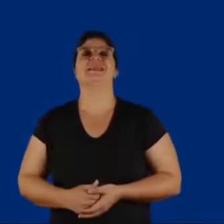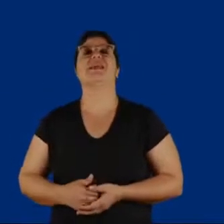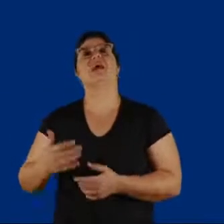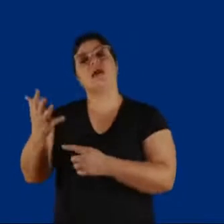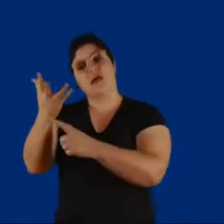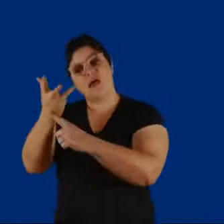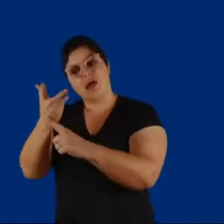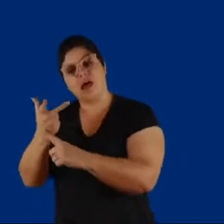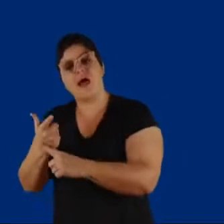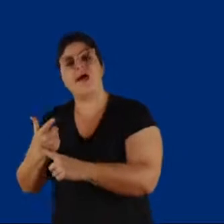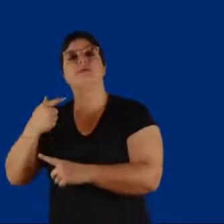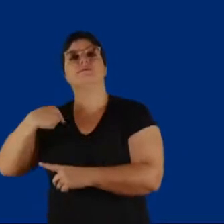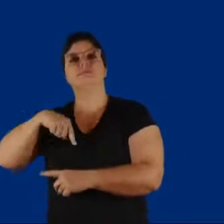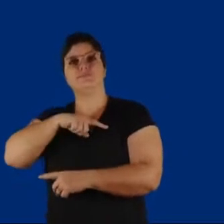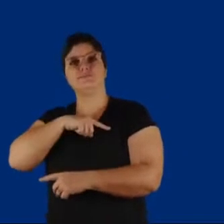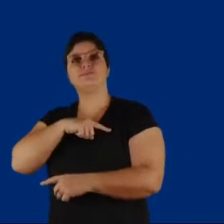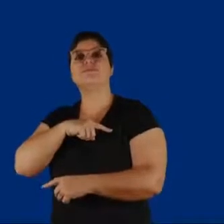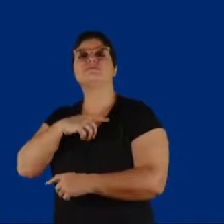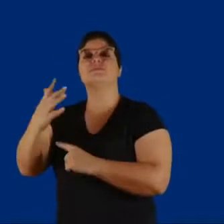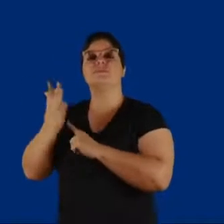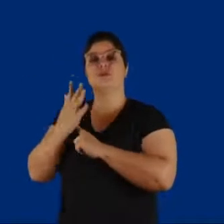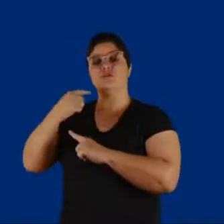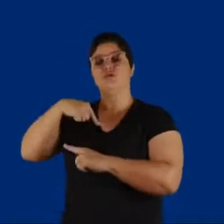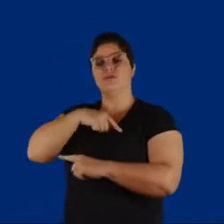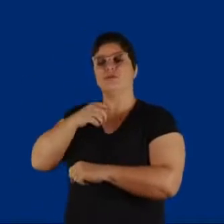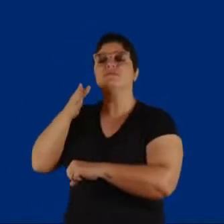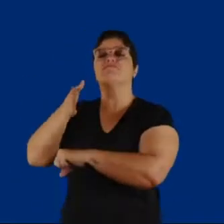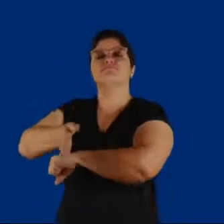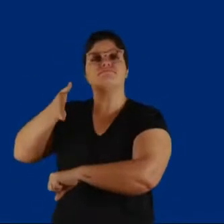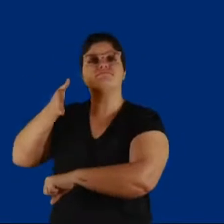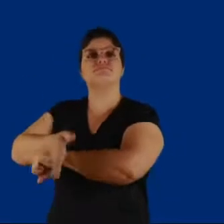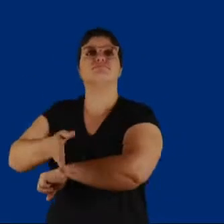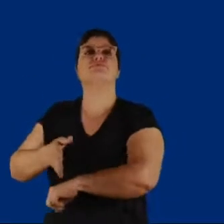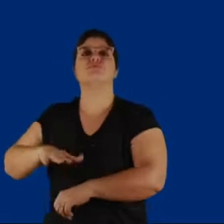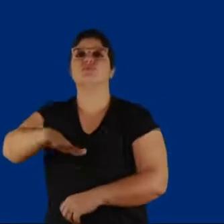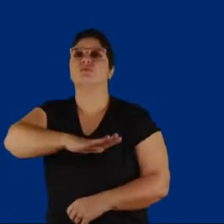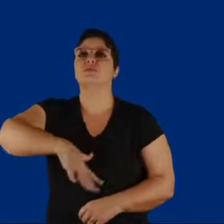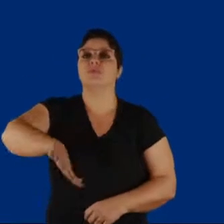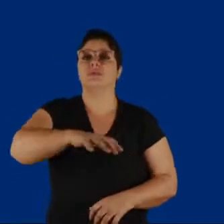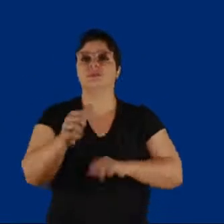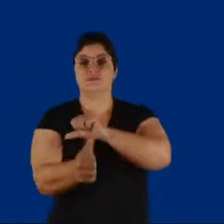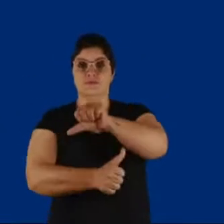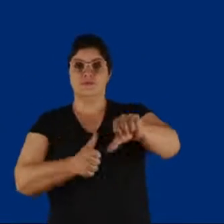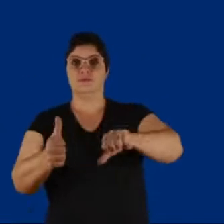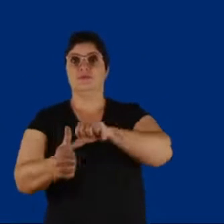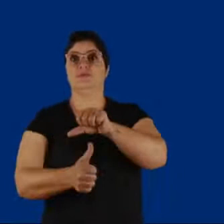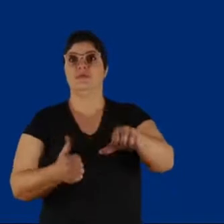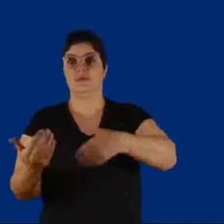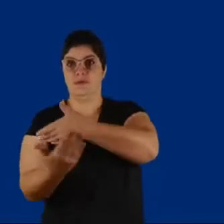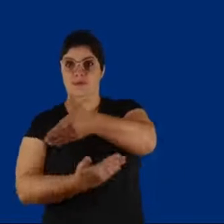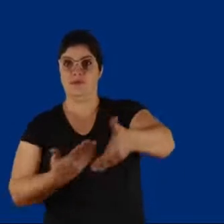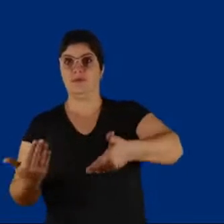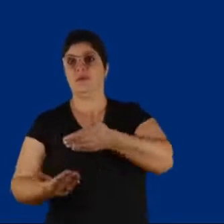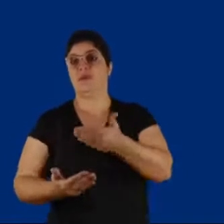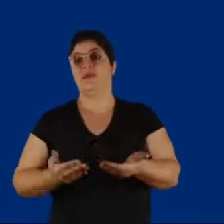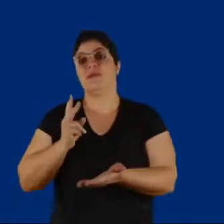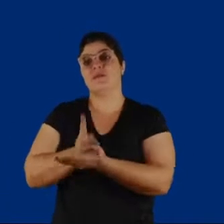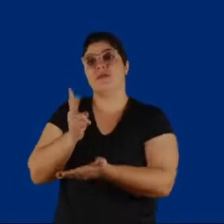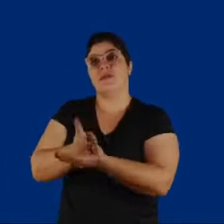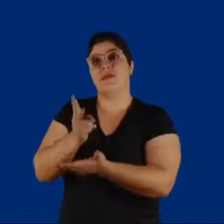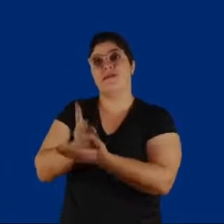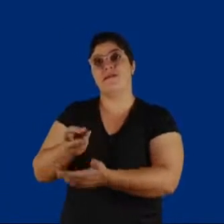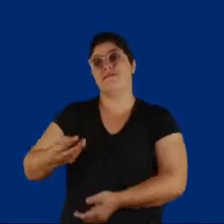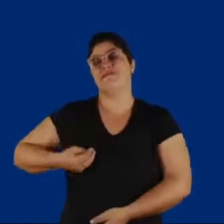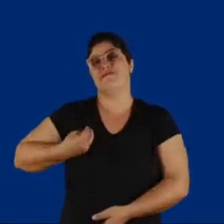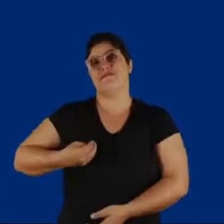num processo e um espaço privado que é tanto interativo quanto transformativo durante todas as nossas vidas. Eu vou